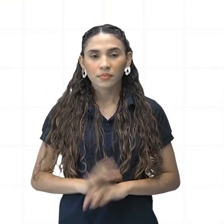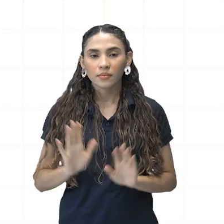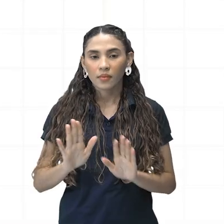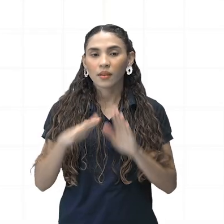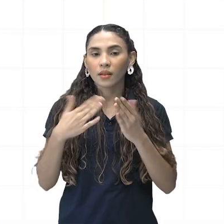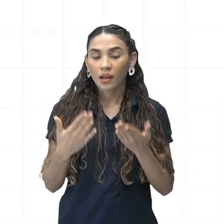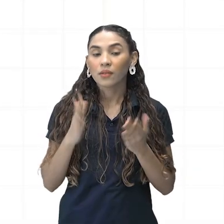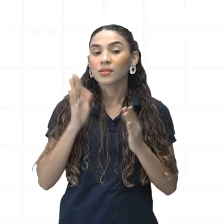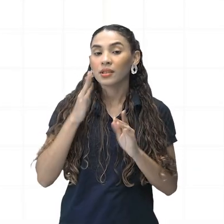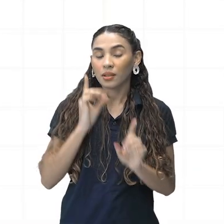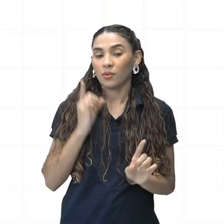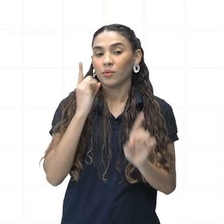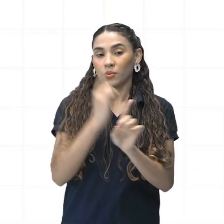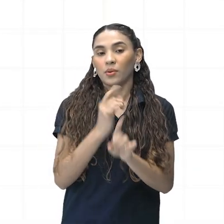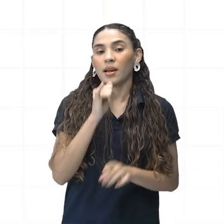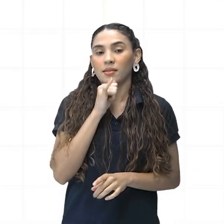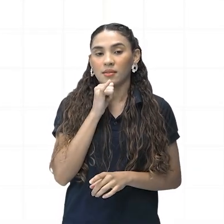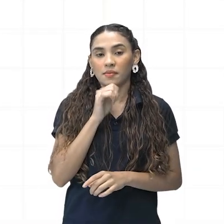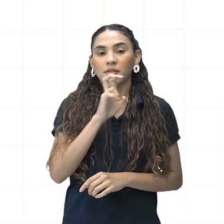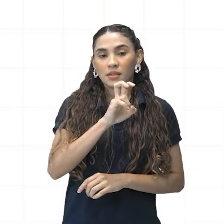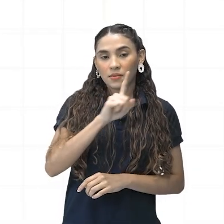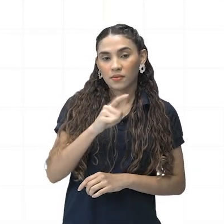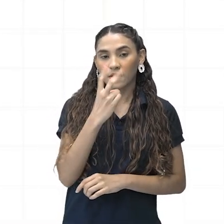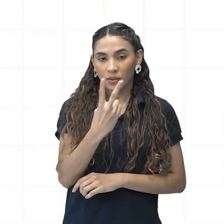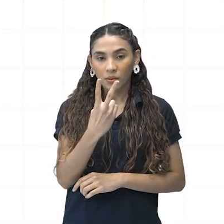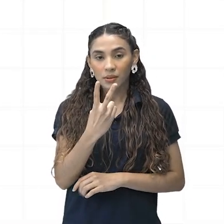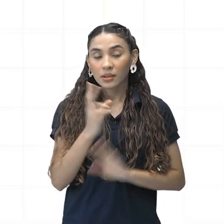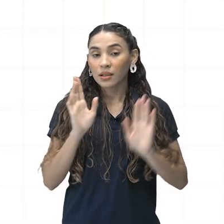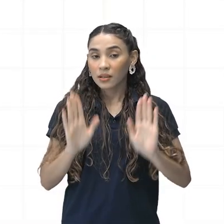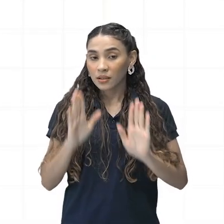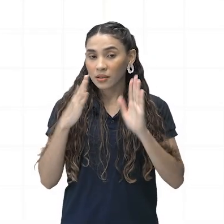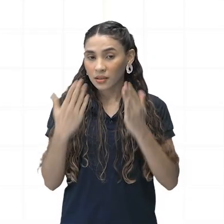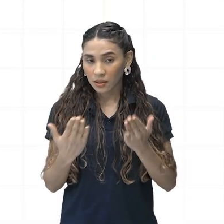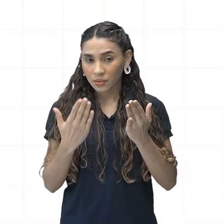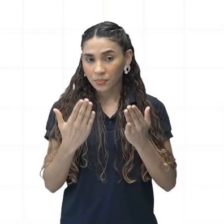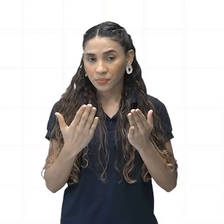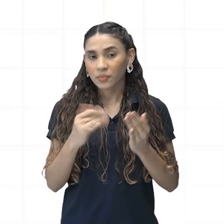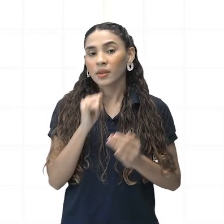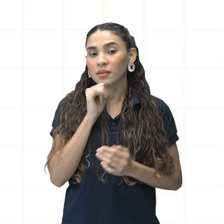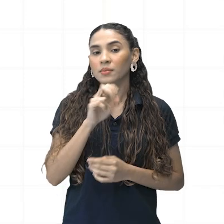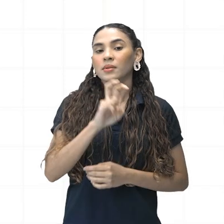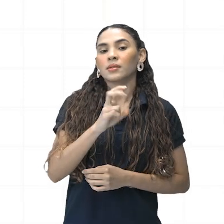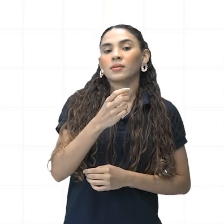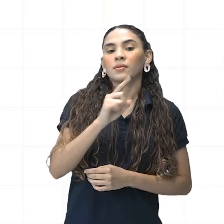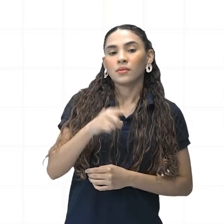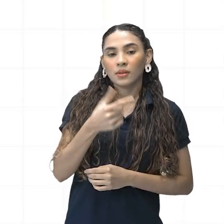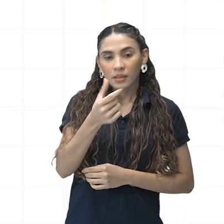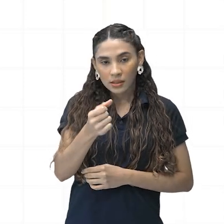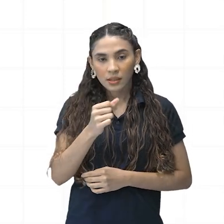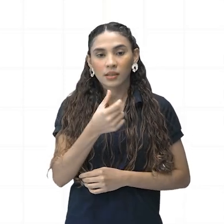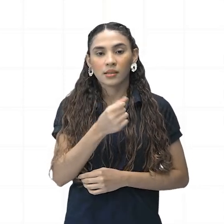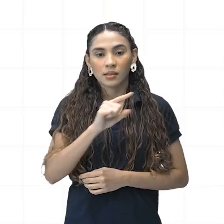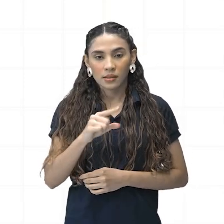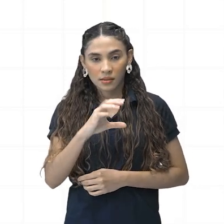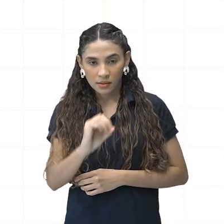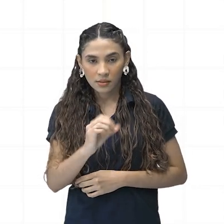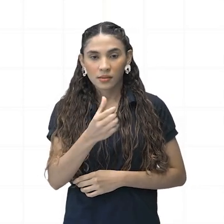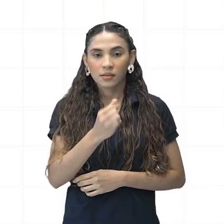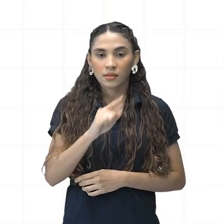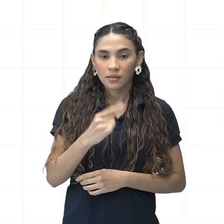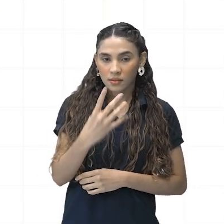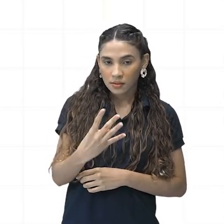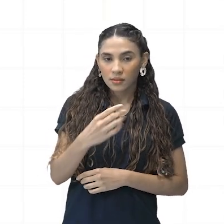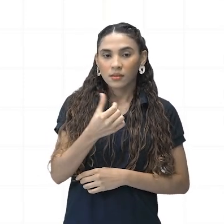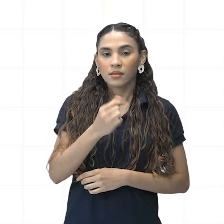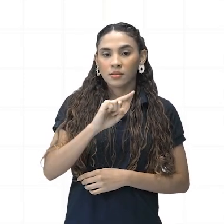primeira a gente acabou de encontrar, 5,2. Então, os outros pontos médios, eles serão constantes, vai ser